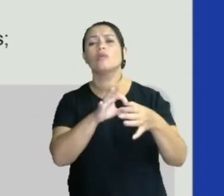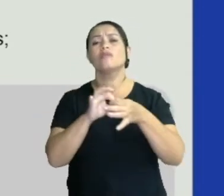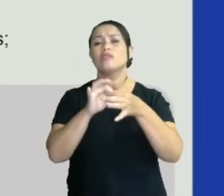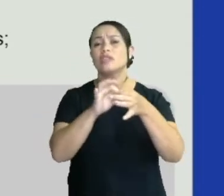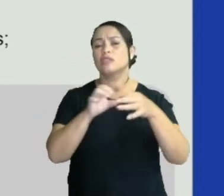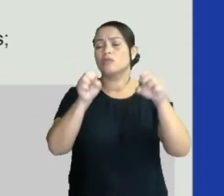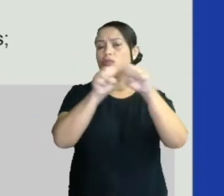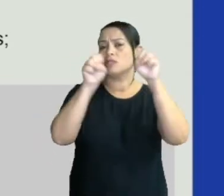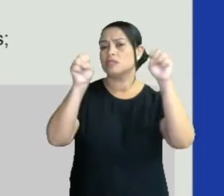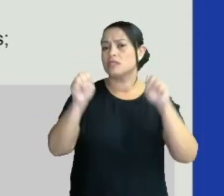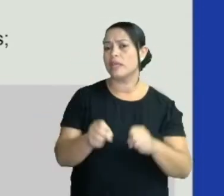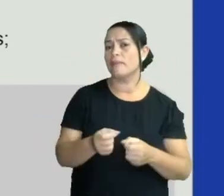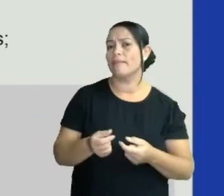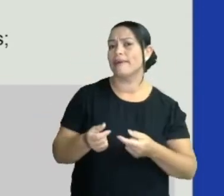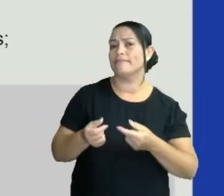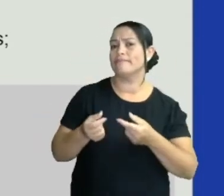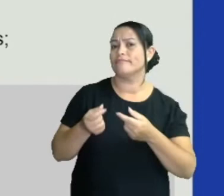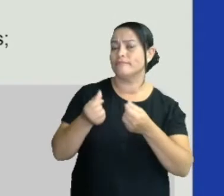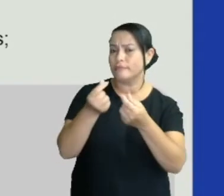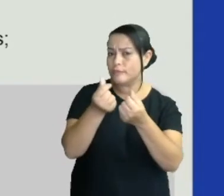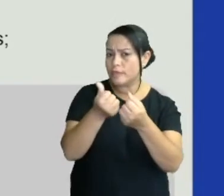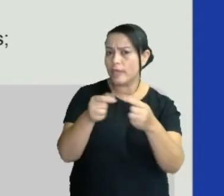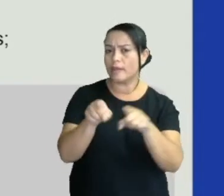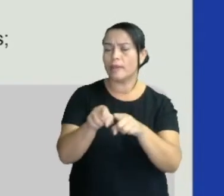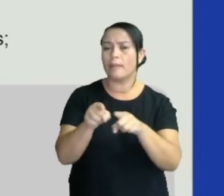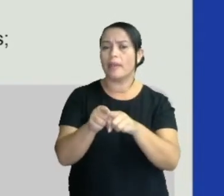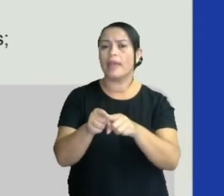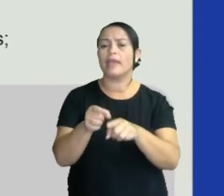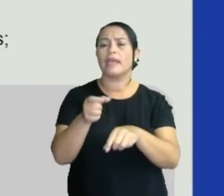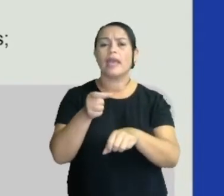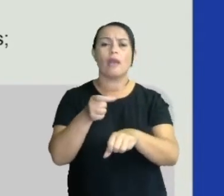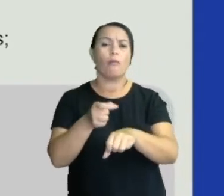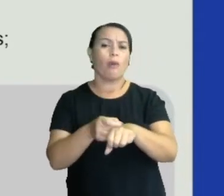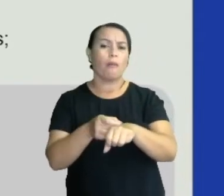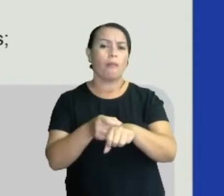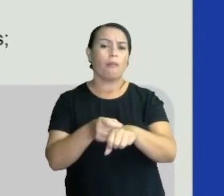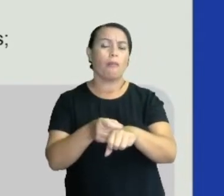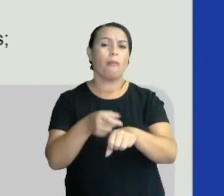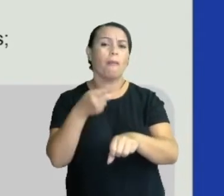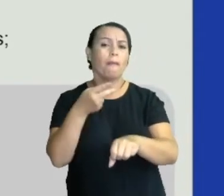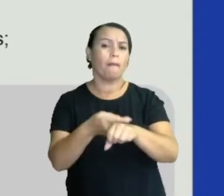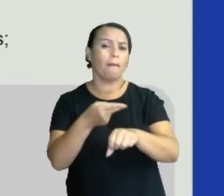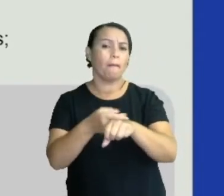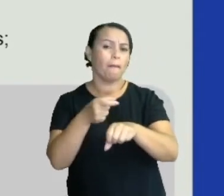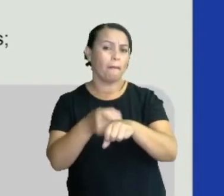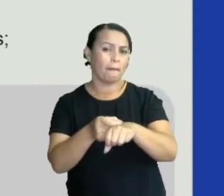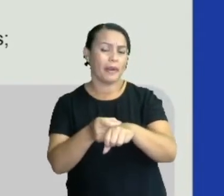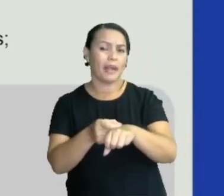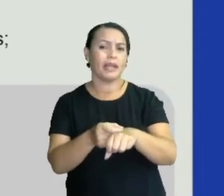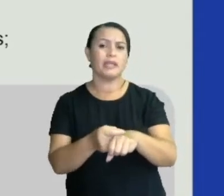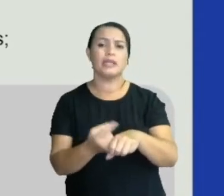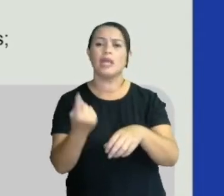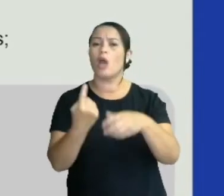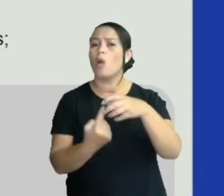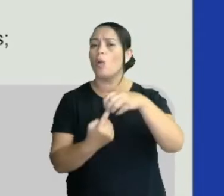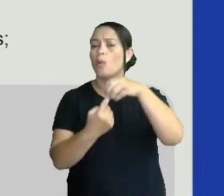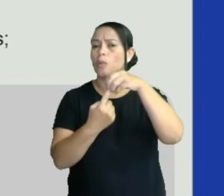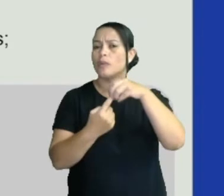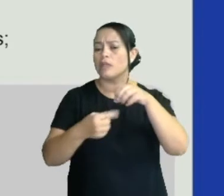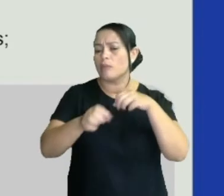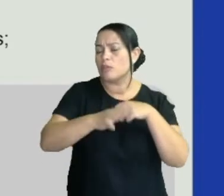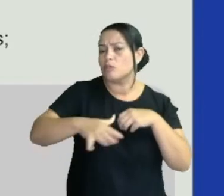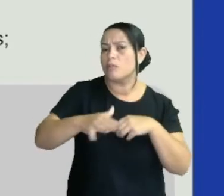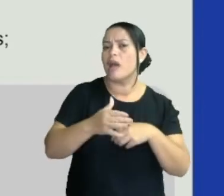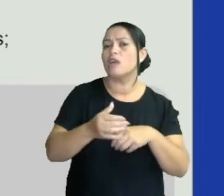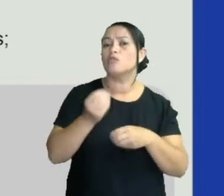sistema monetário, ou seja, uma moeda única para todo o espaço, como forma de troca, né? Se